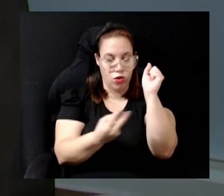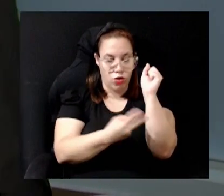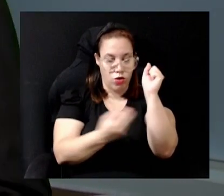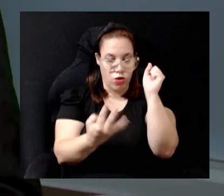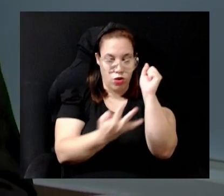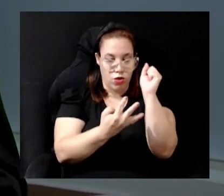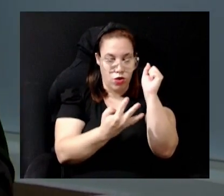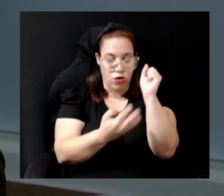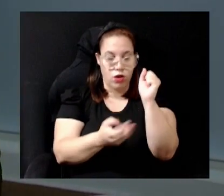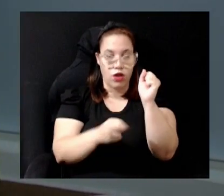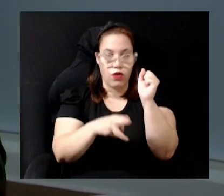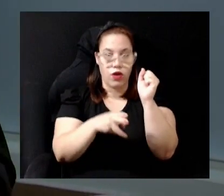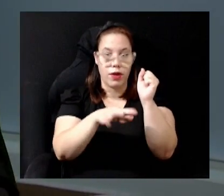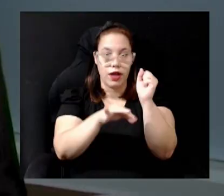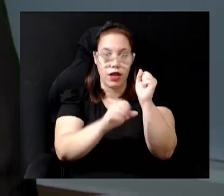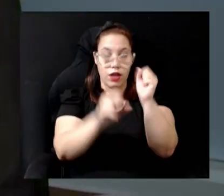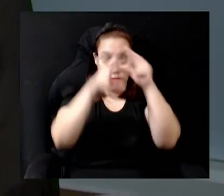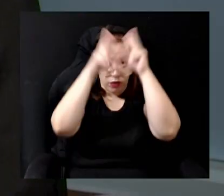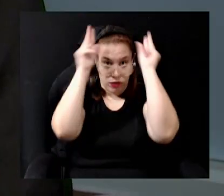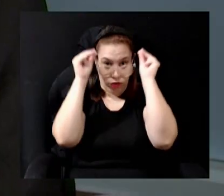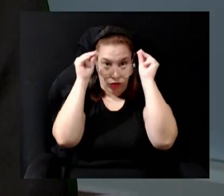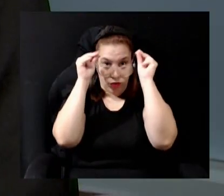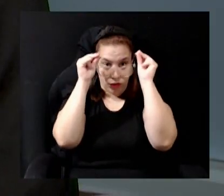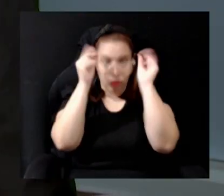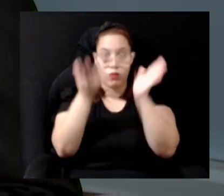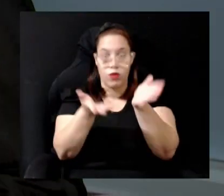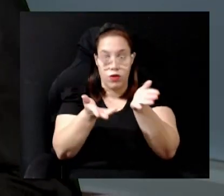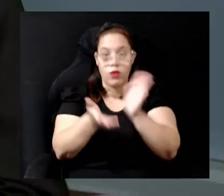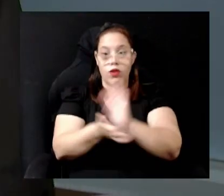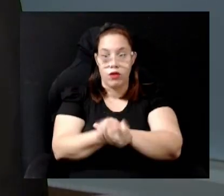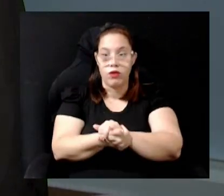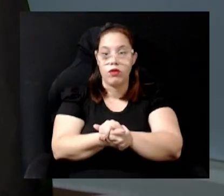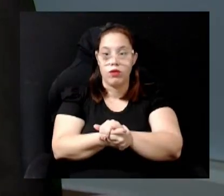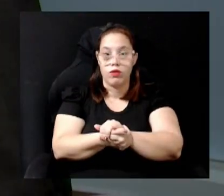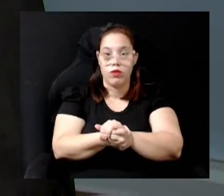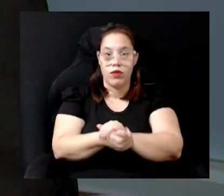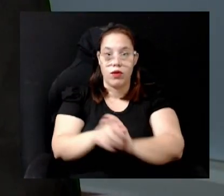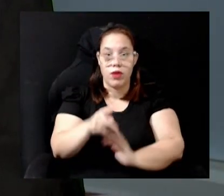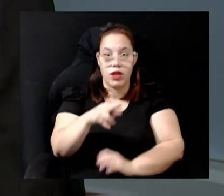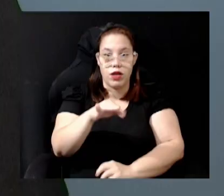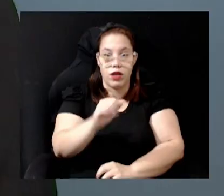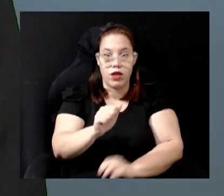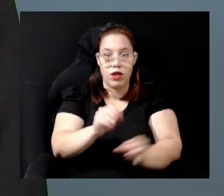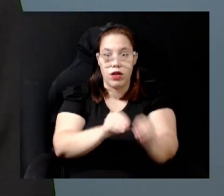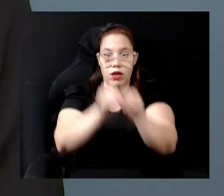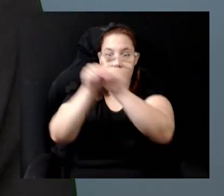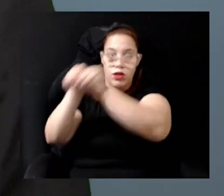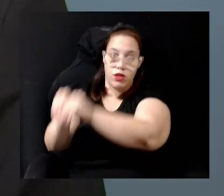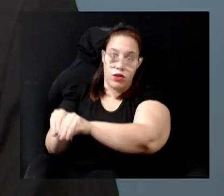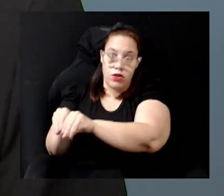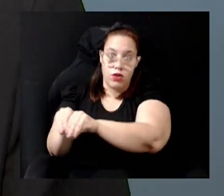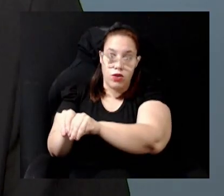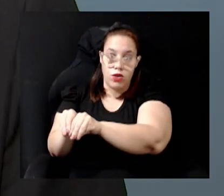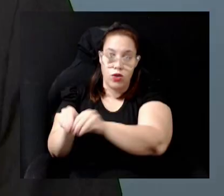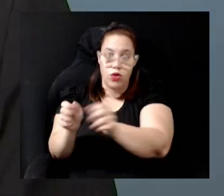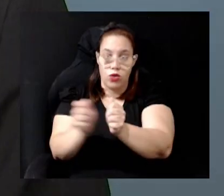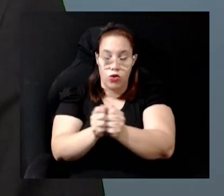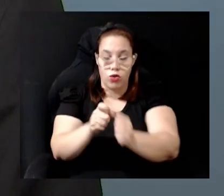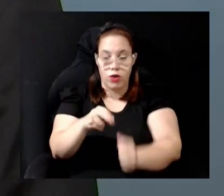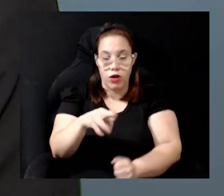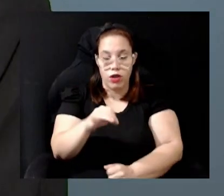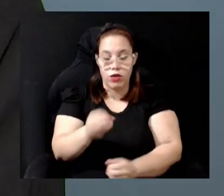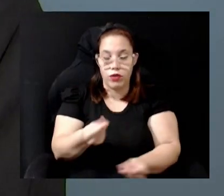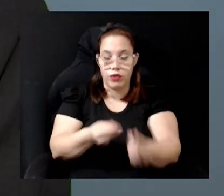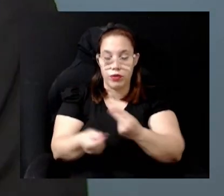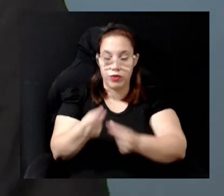andar, onde ficava a enfermaria de pediatria que foi transferida junto com o Mário Gattinho. Esse recurso ele vai ser aplicado,